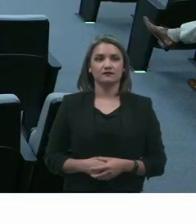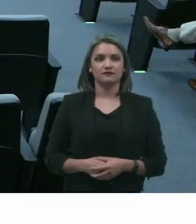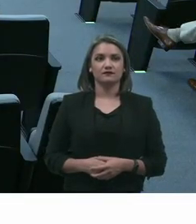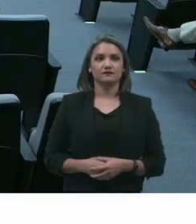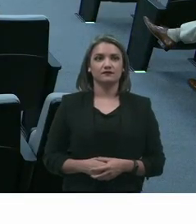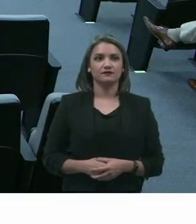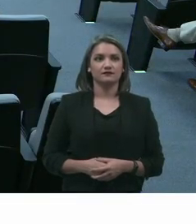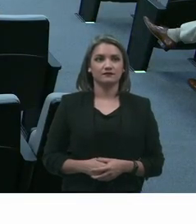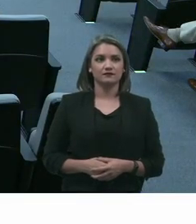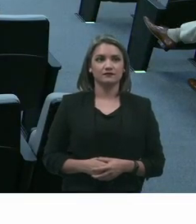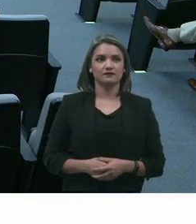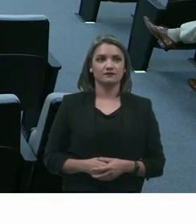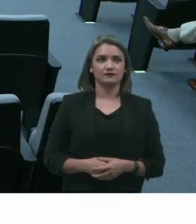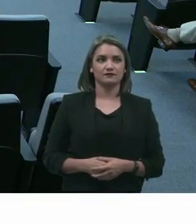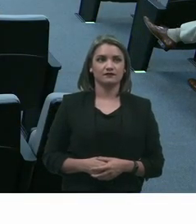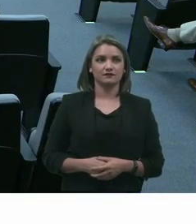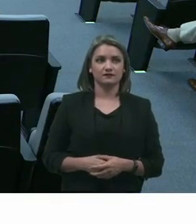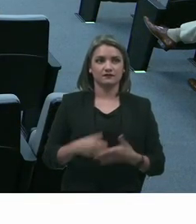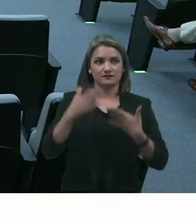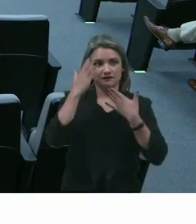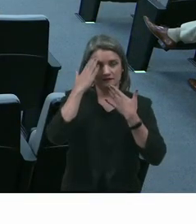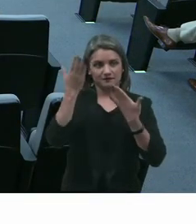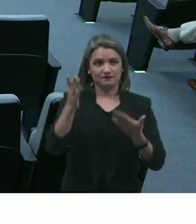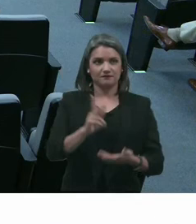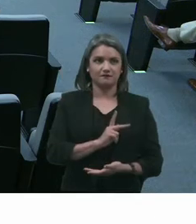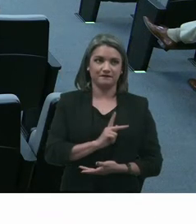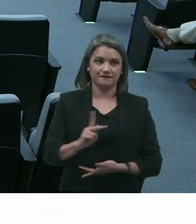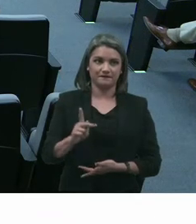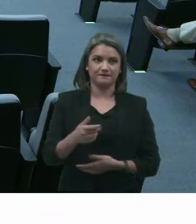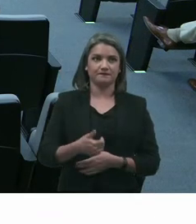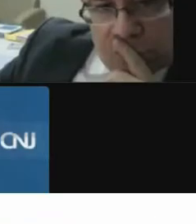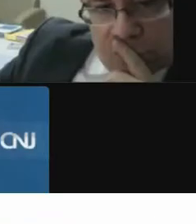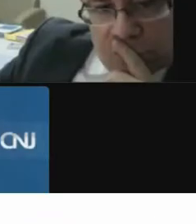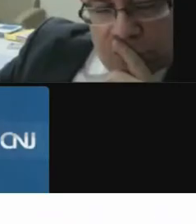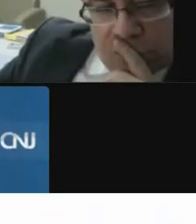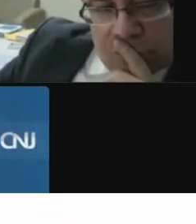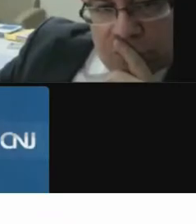Muito obrigado, presidente. Primeiramente, eu gostaria de registrar que,